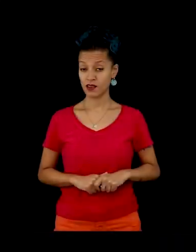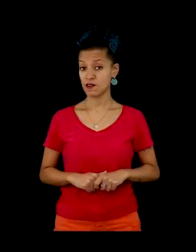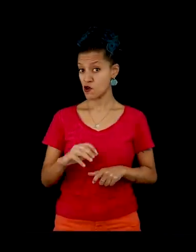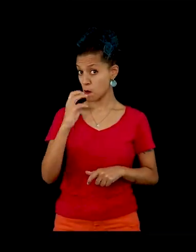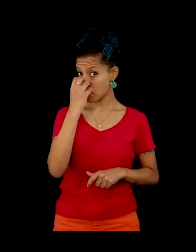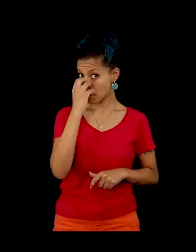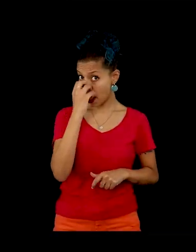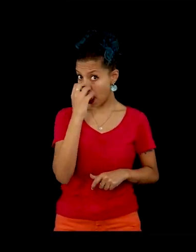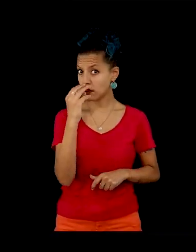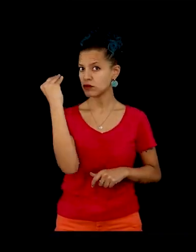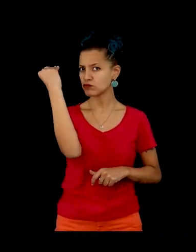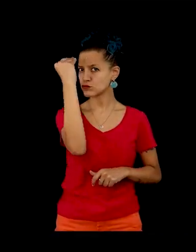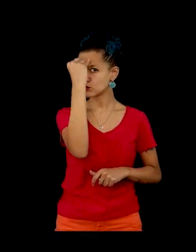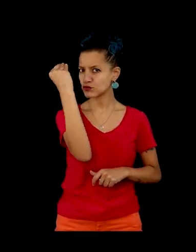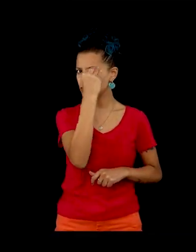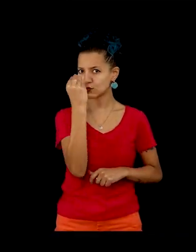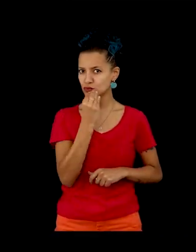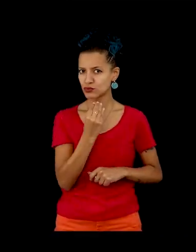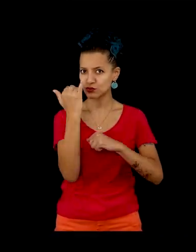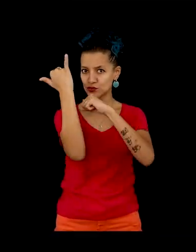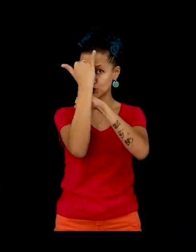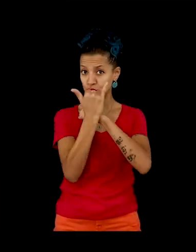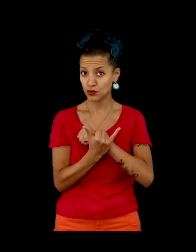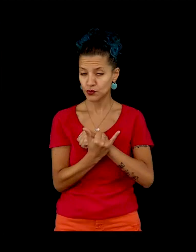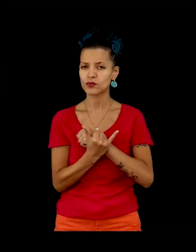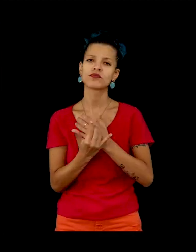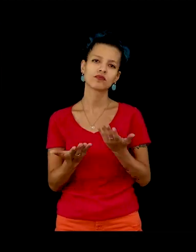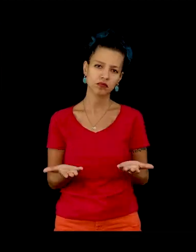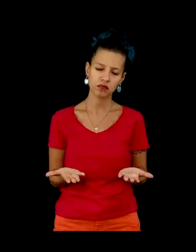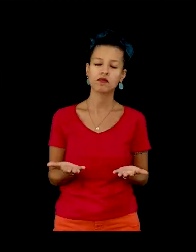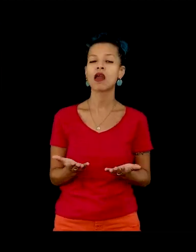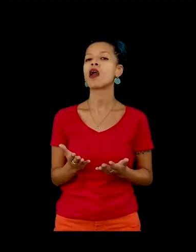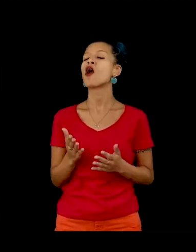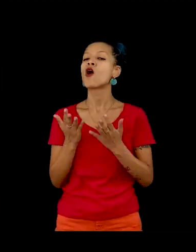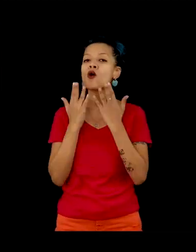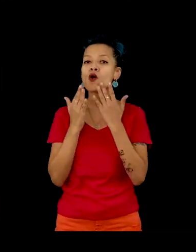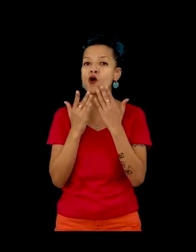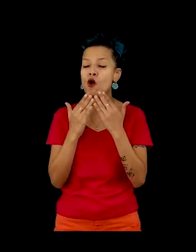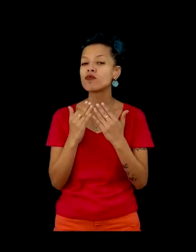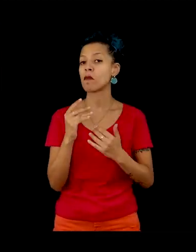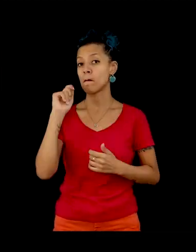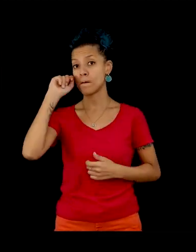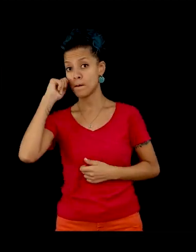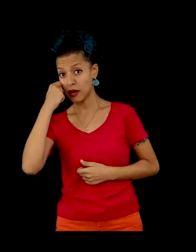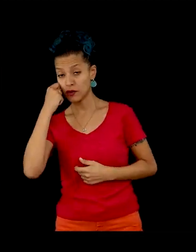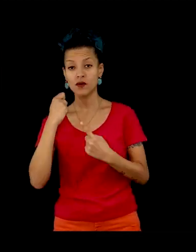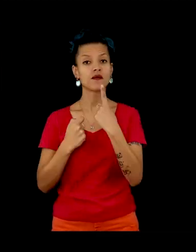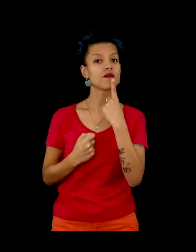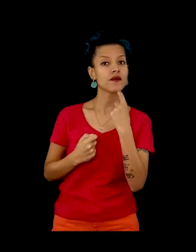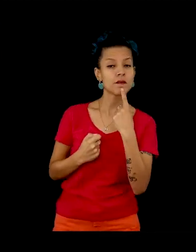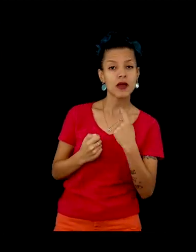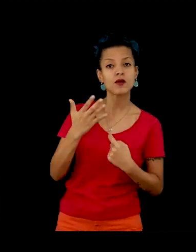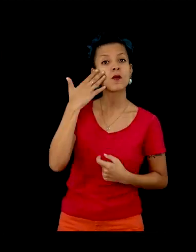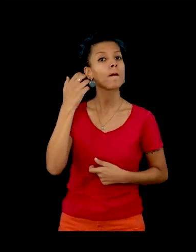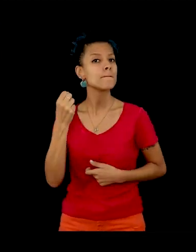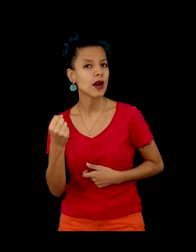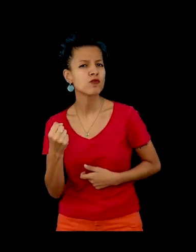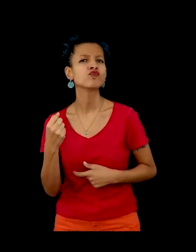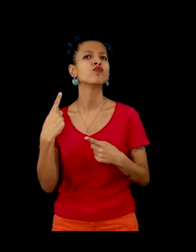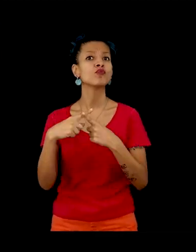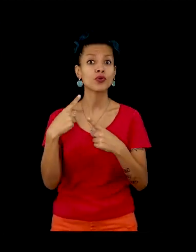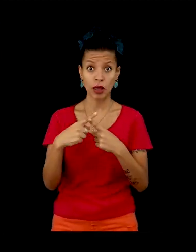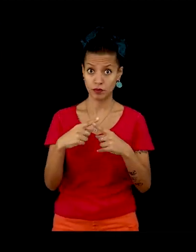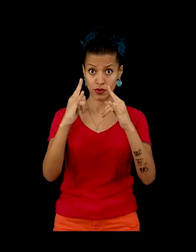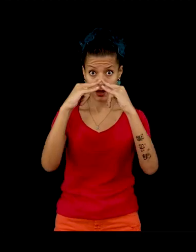A maquiagem do palhaço. Normalmente predominante preto, vermelho e branco, por causa da iluminação do